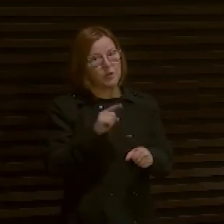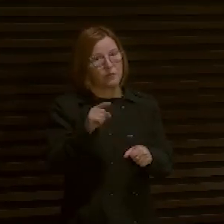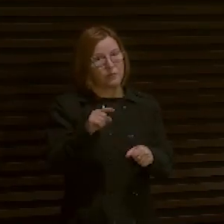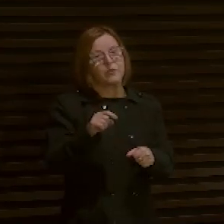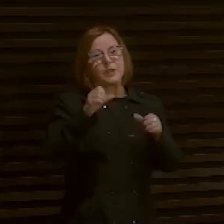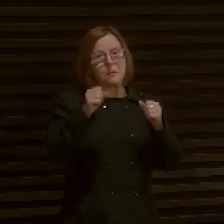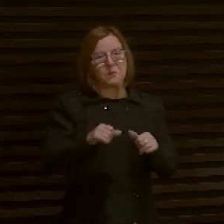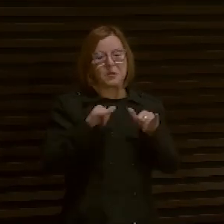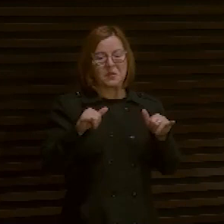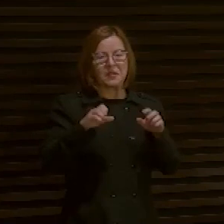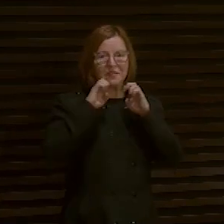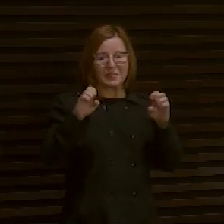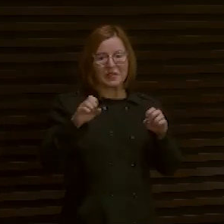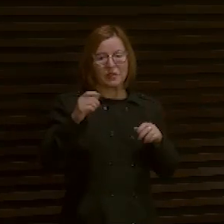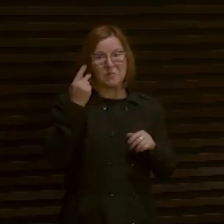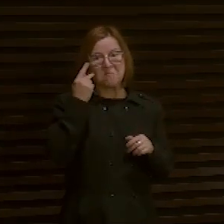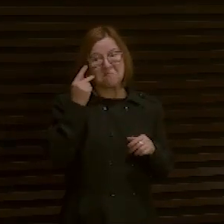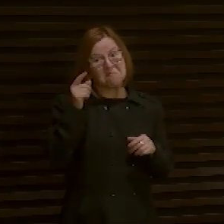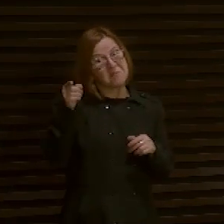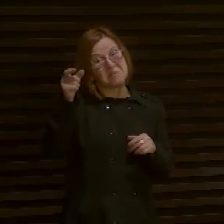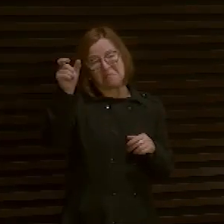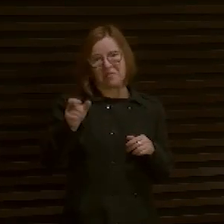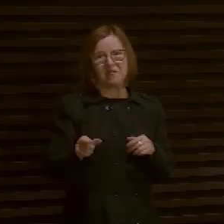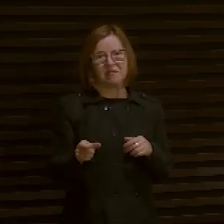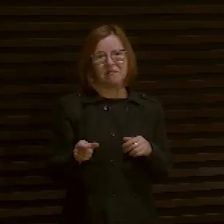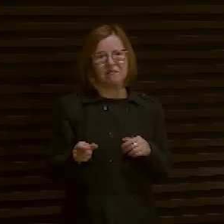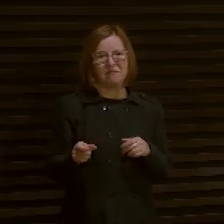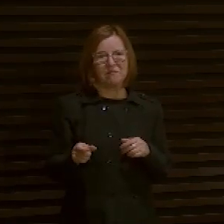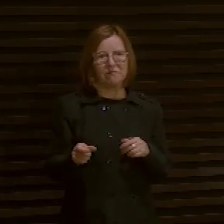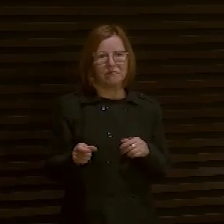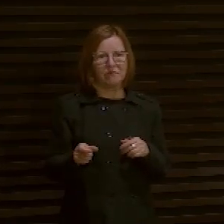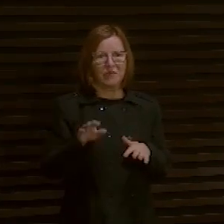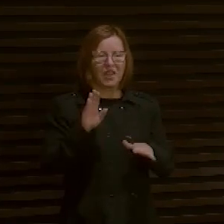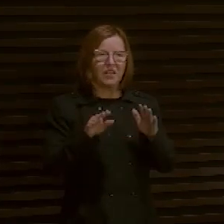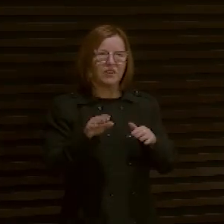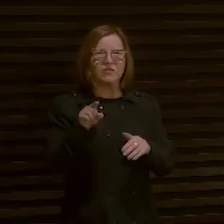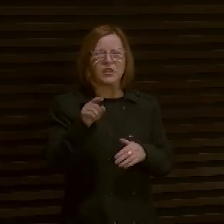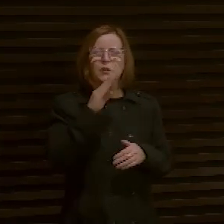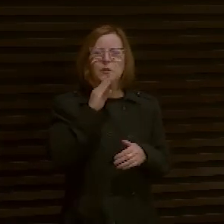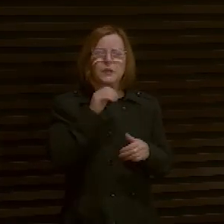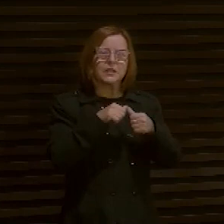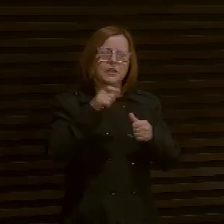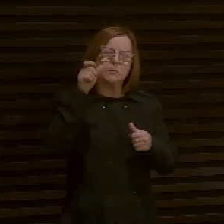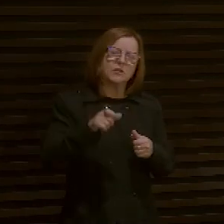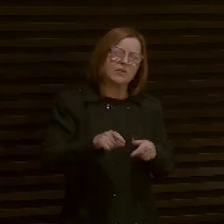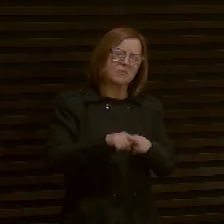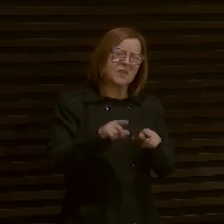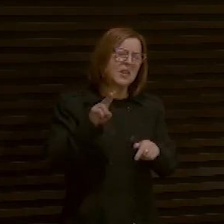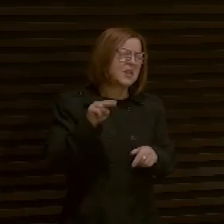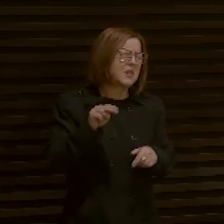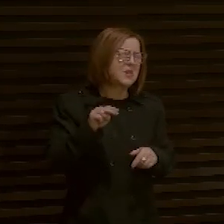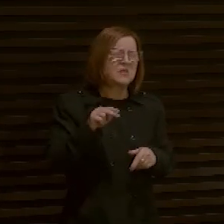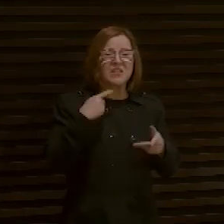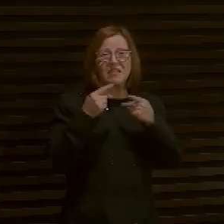pessoa. E às vezes você convive com essa pessoa há muito tempo e você nunca falou do seu Senhor e Salvador e da obra de Jesus Cristo